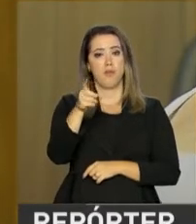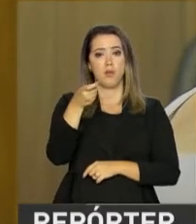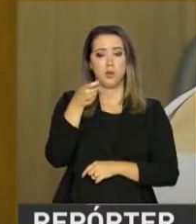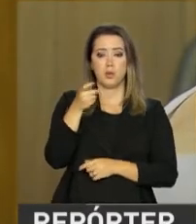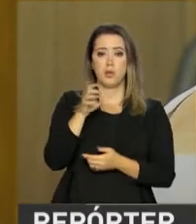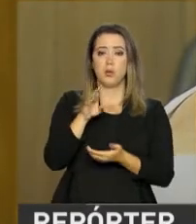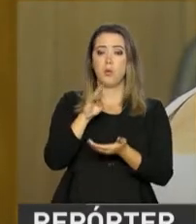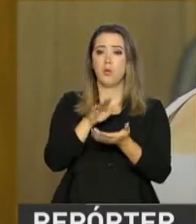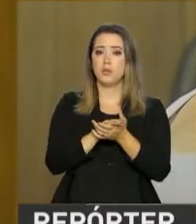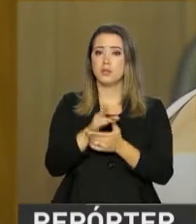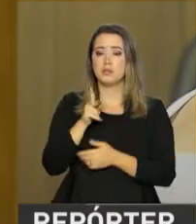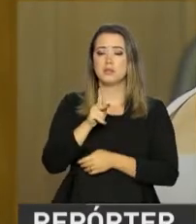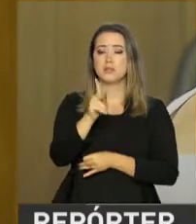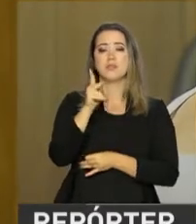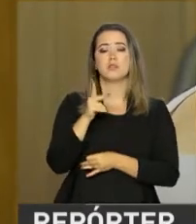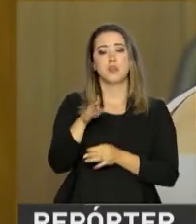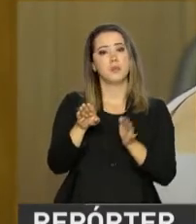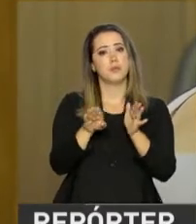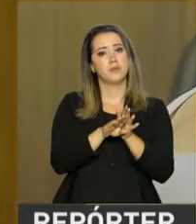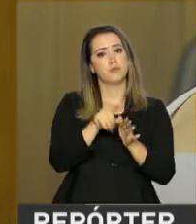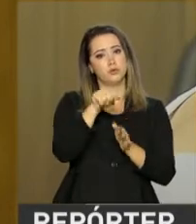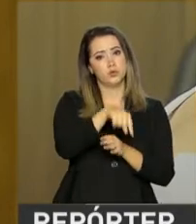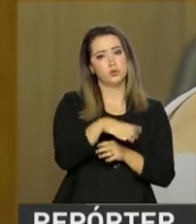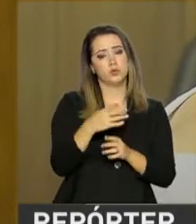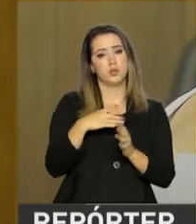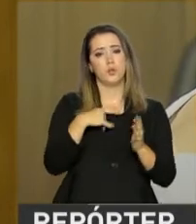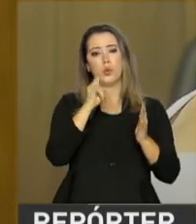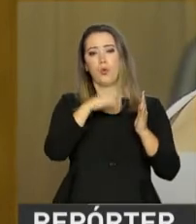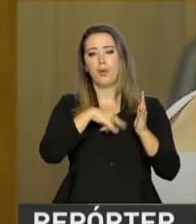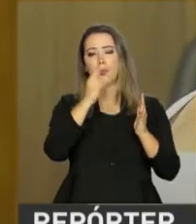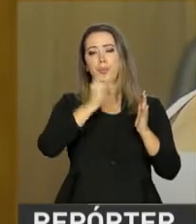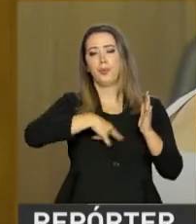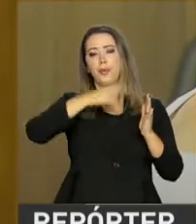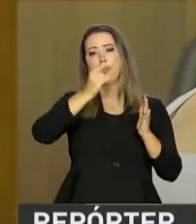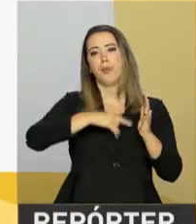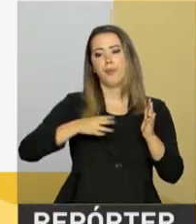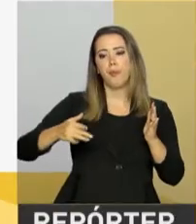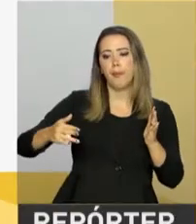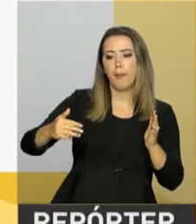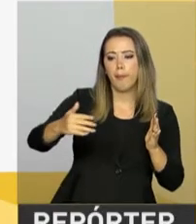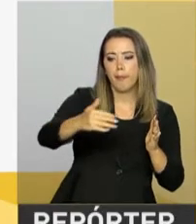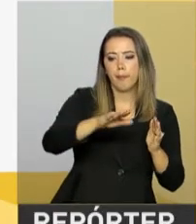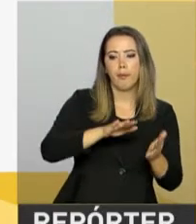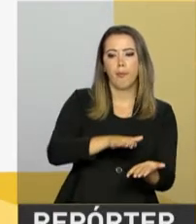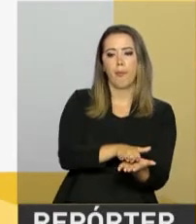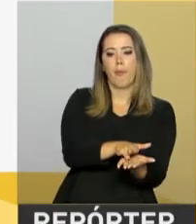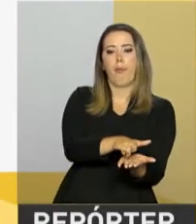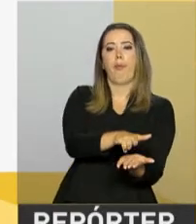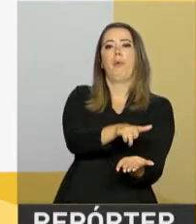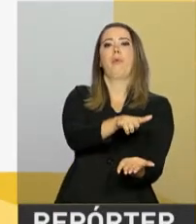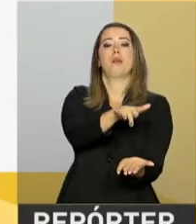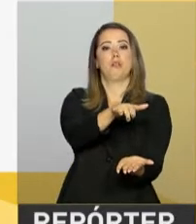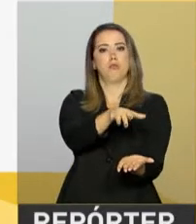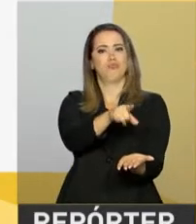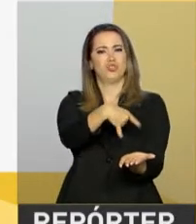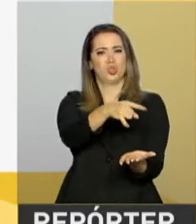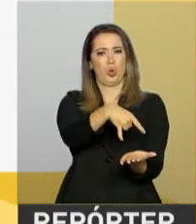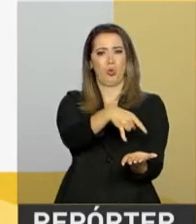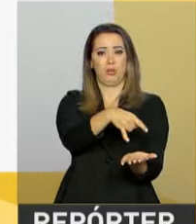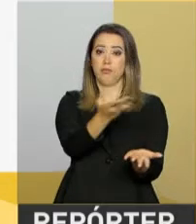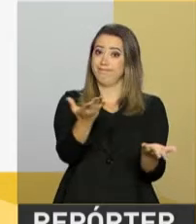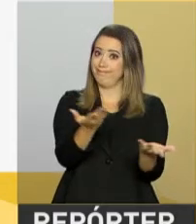americano sempre passava um bom tempo juntando os documentos para ir ao consulado ela acredita que com a facilidade do bis